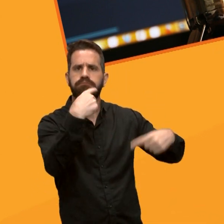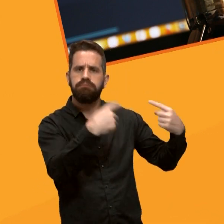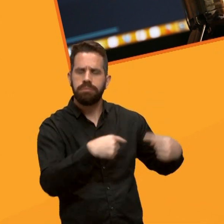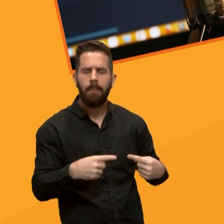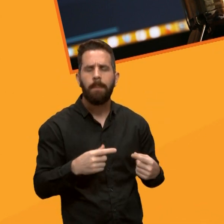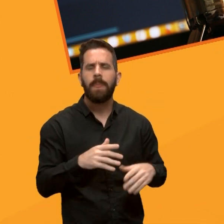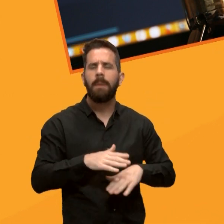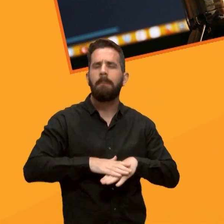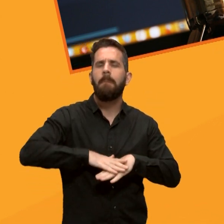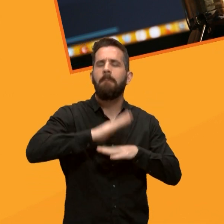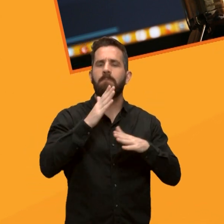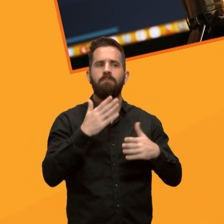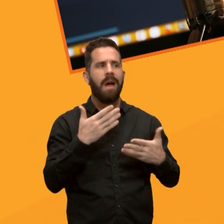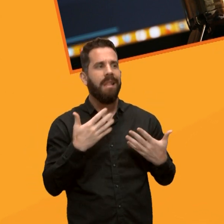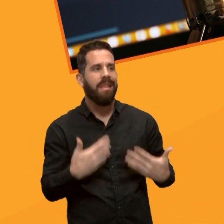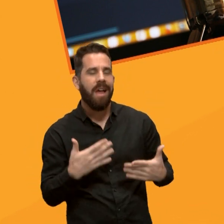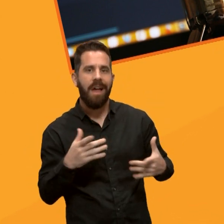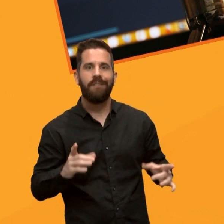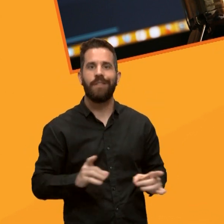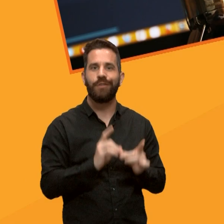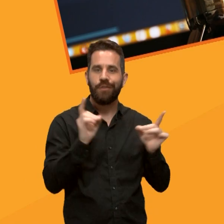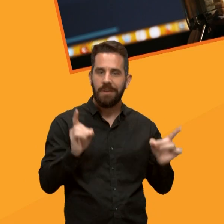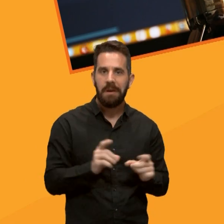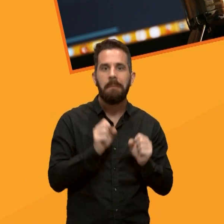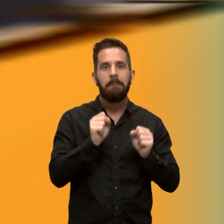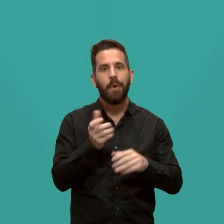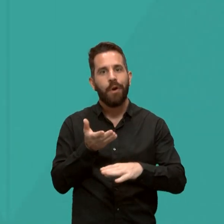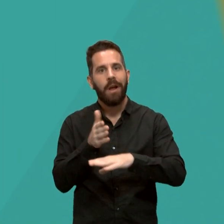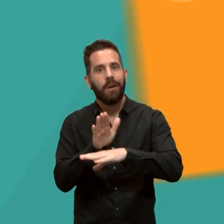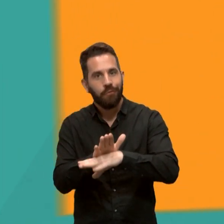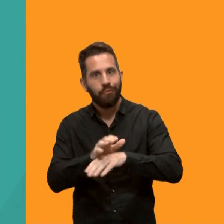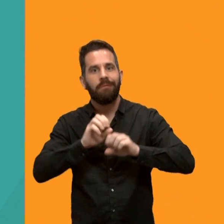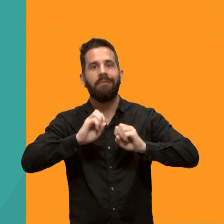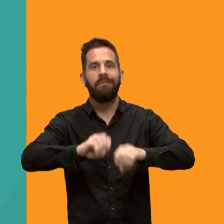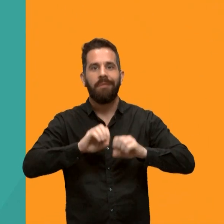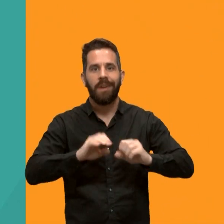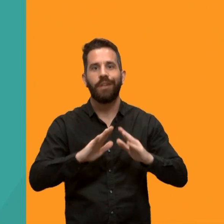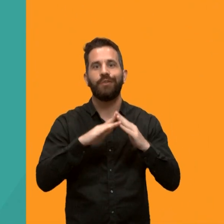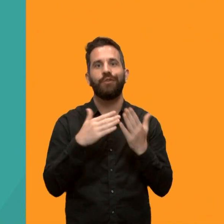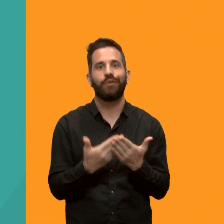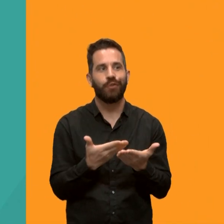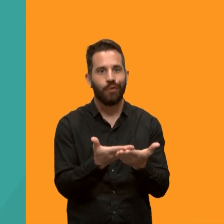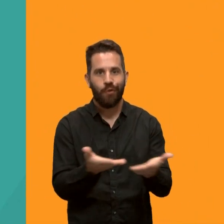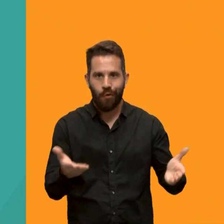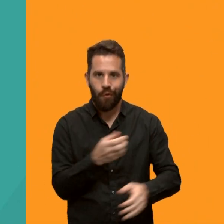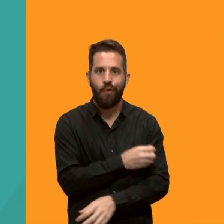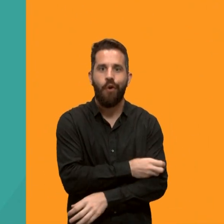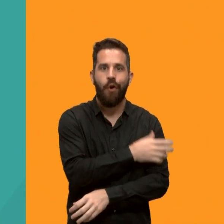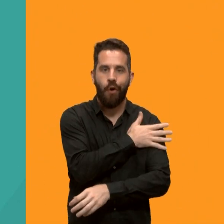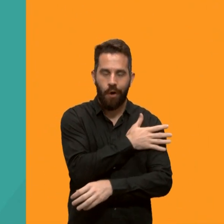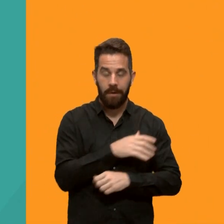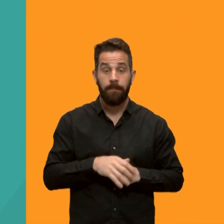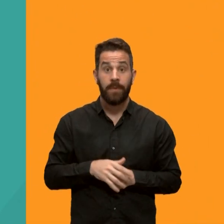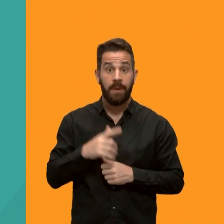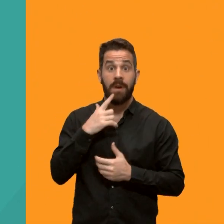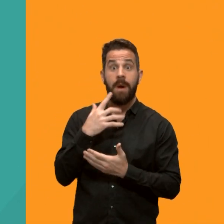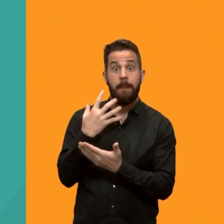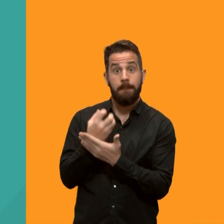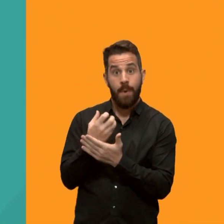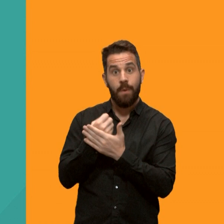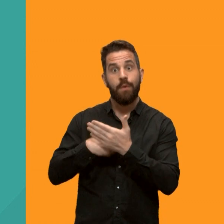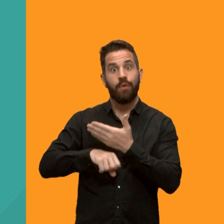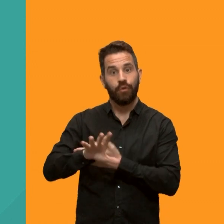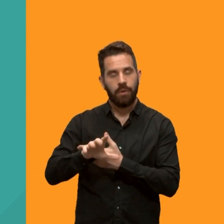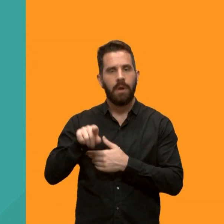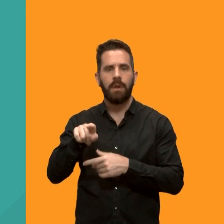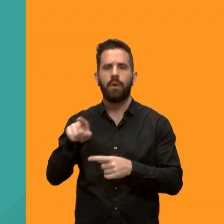didática, que podem ser utilizados na educação básica. Além disso, o podcast tem o objetivo de